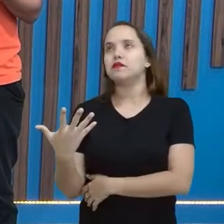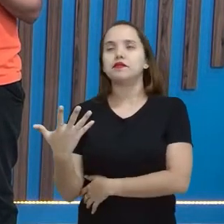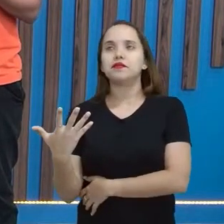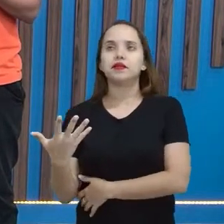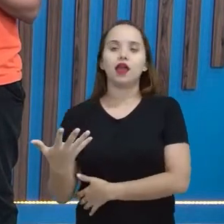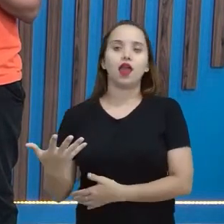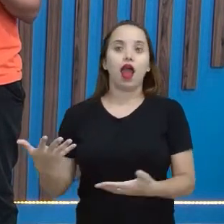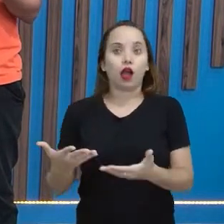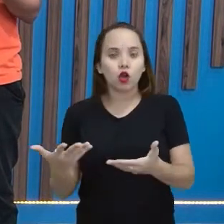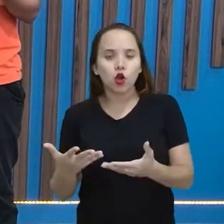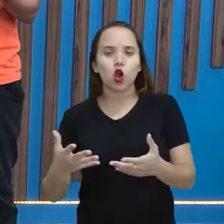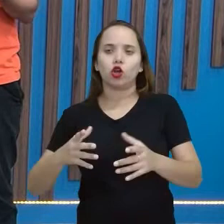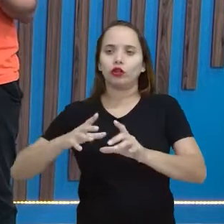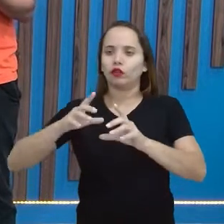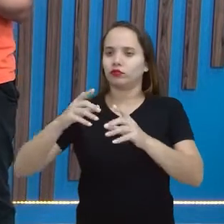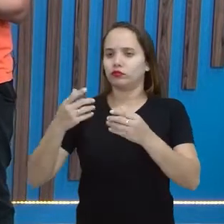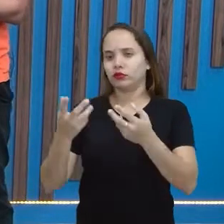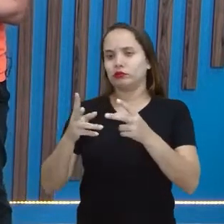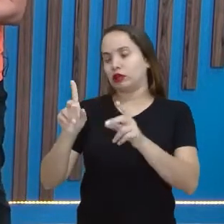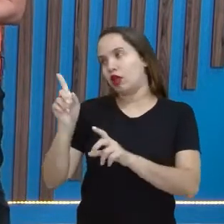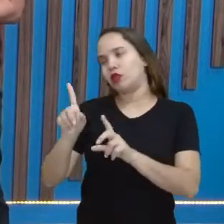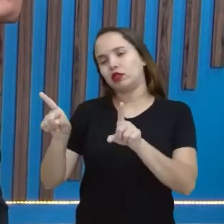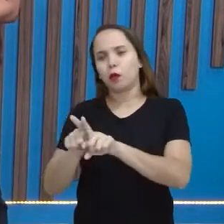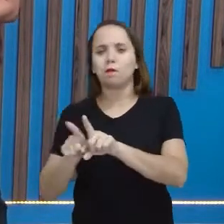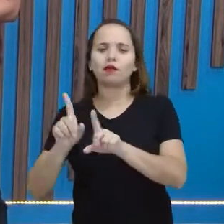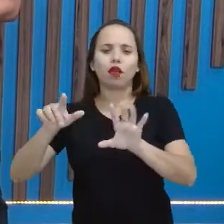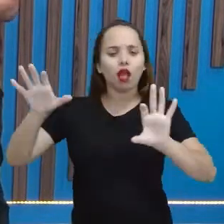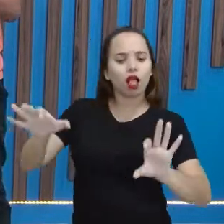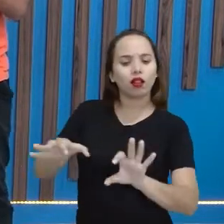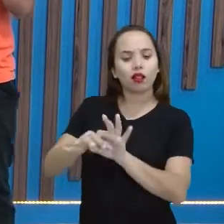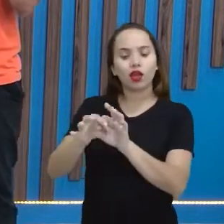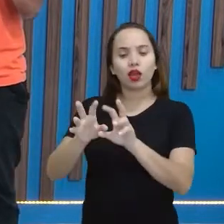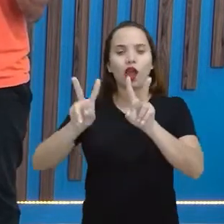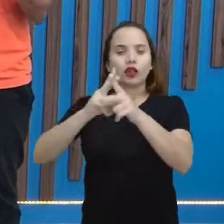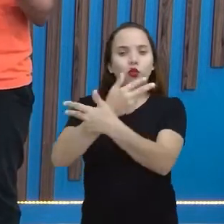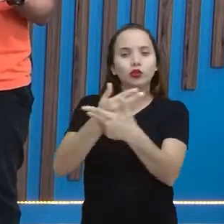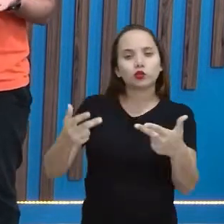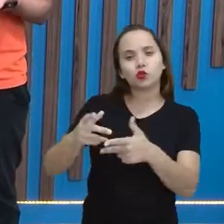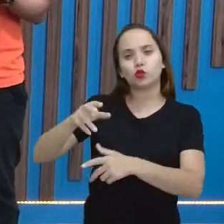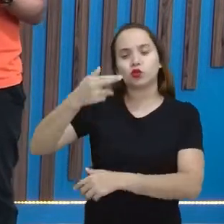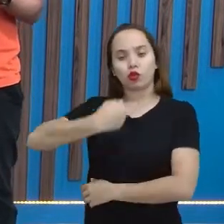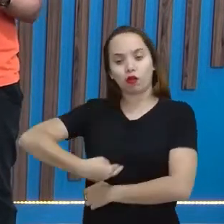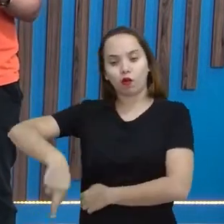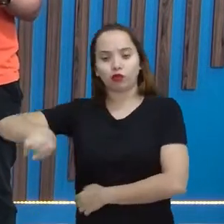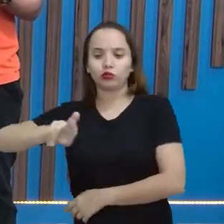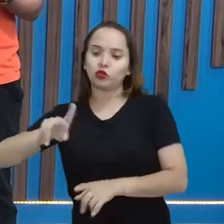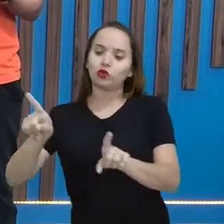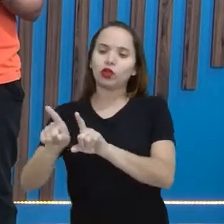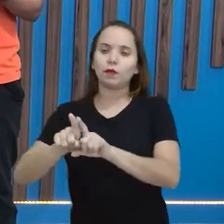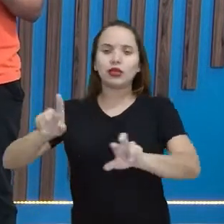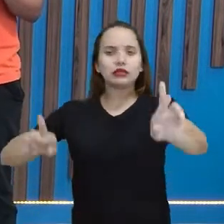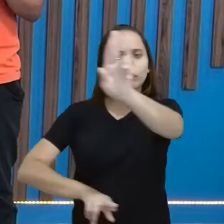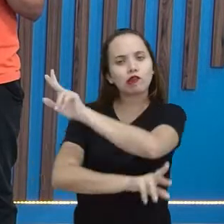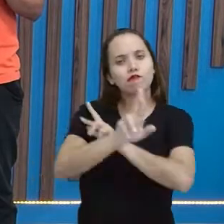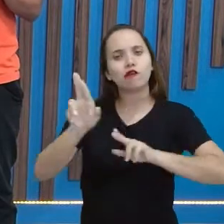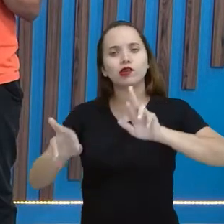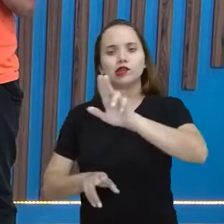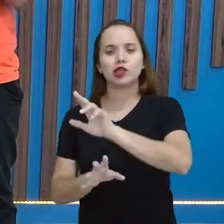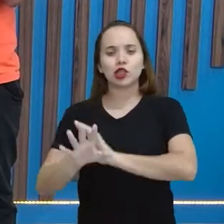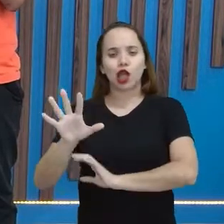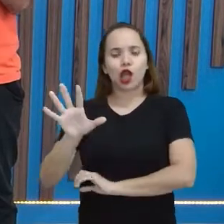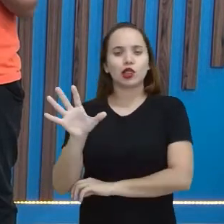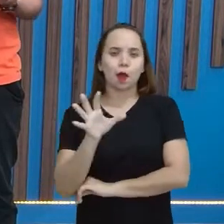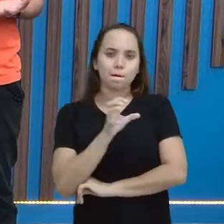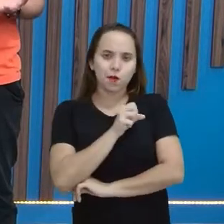até dialoga muito essa questão entre os credos e a diversidade amorosa, né? Então,